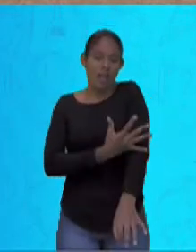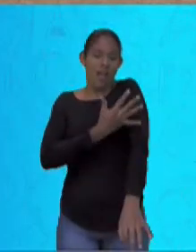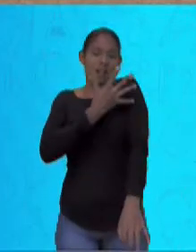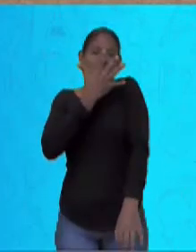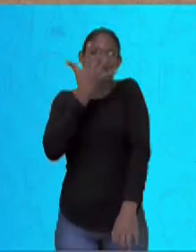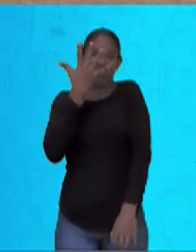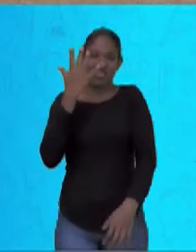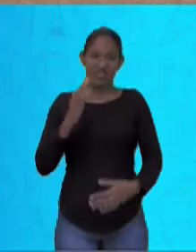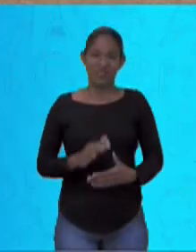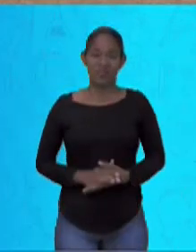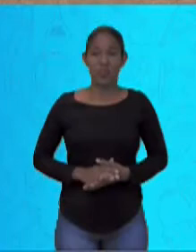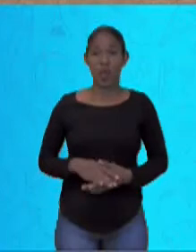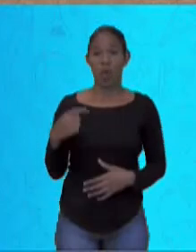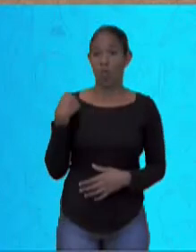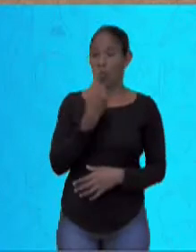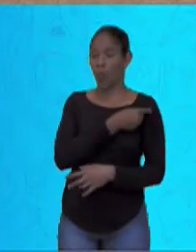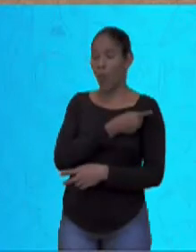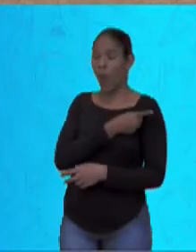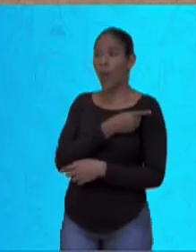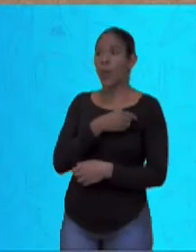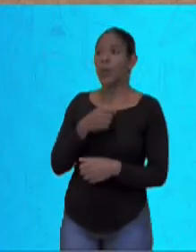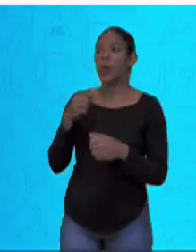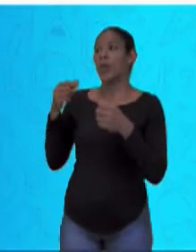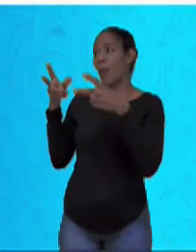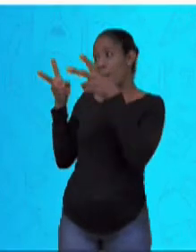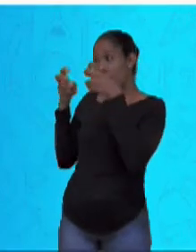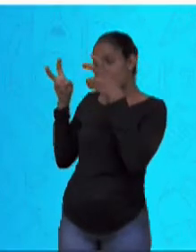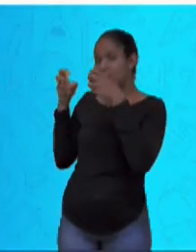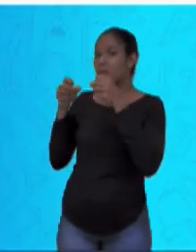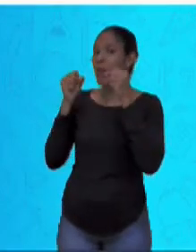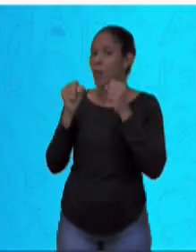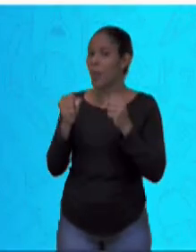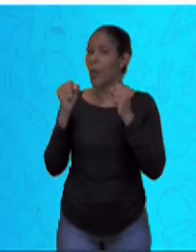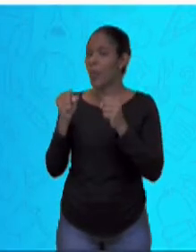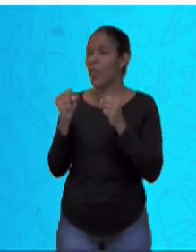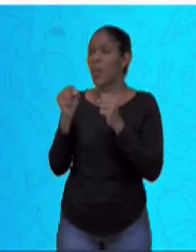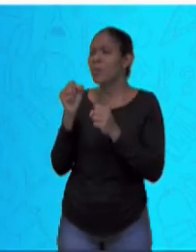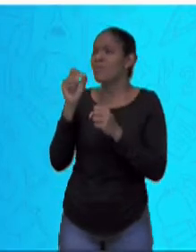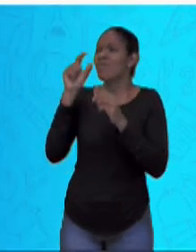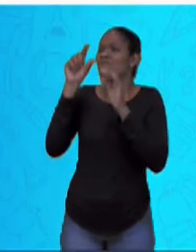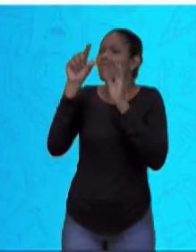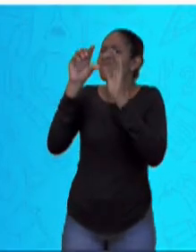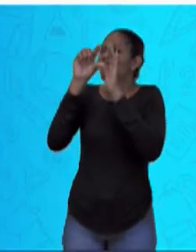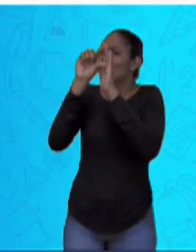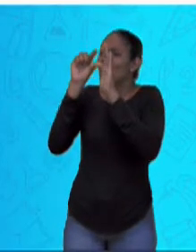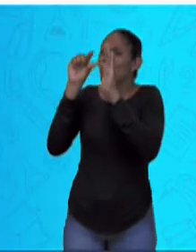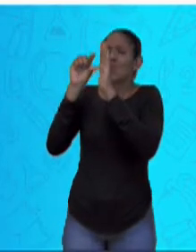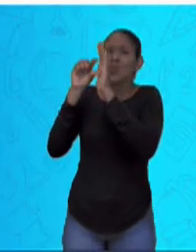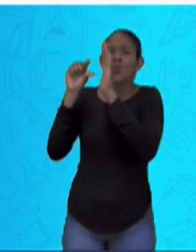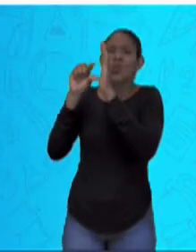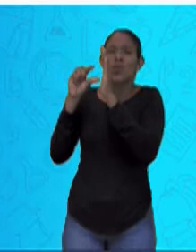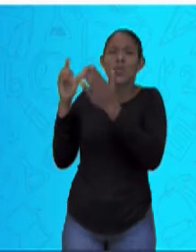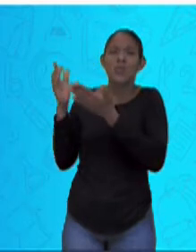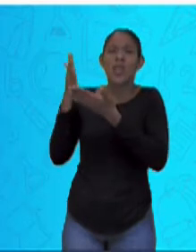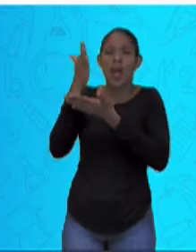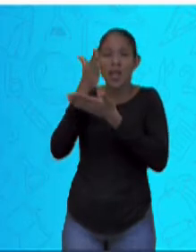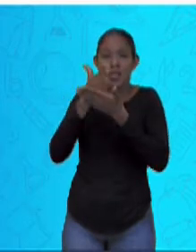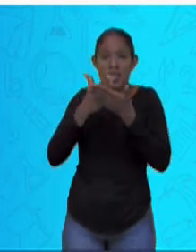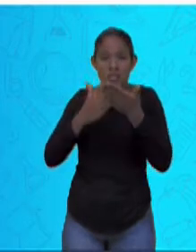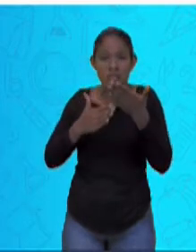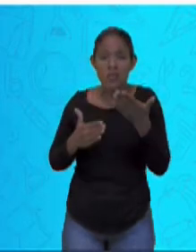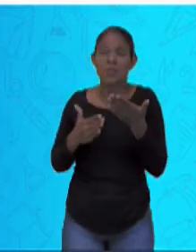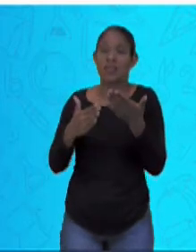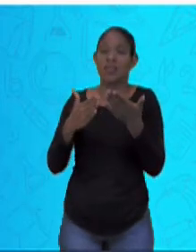Como podemos perceber, cada pedacinho foi separado por um traço para que possamos